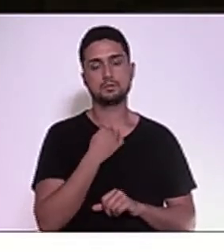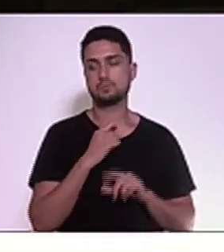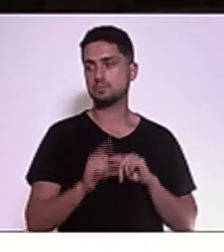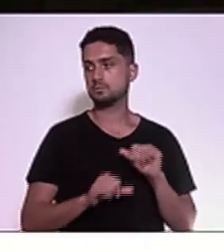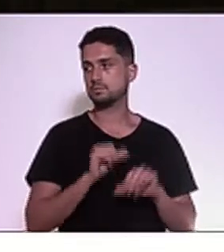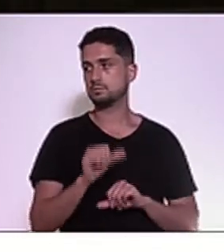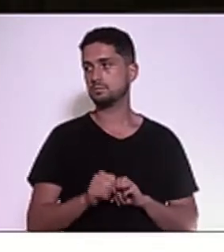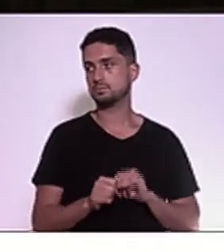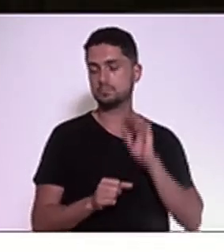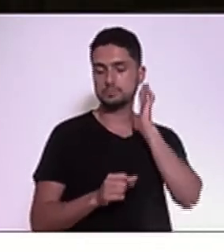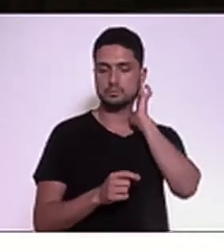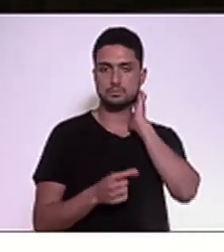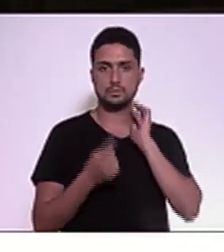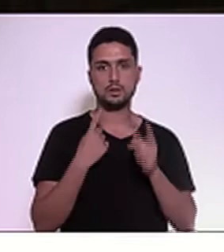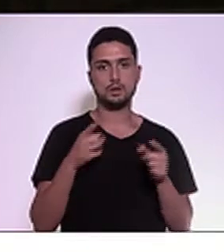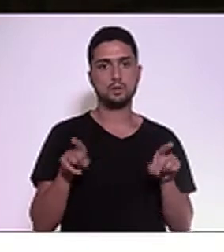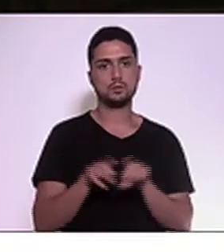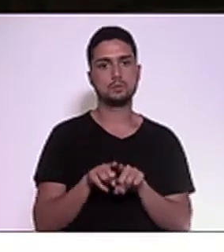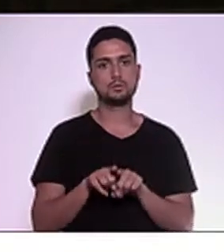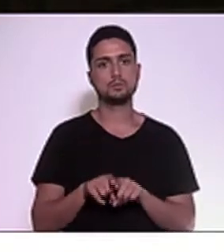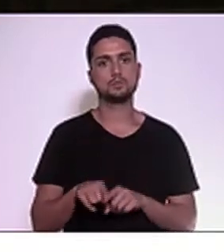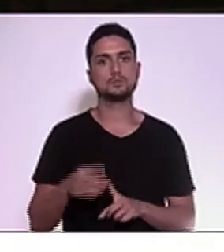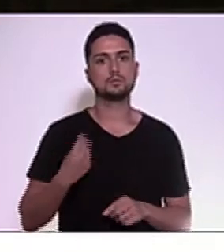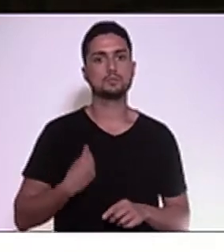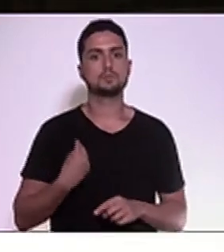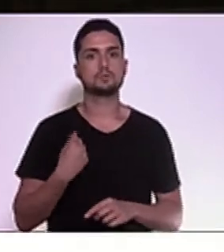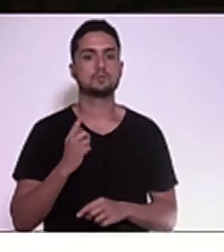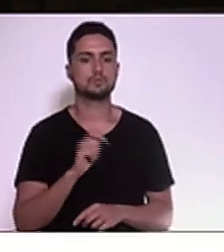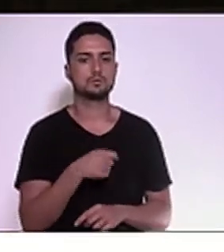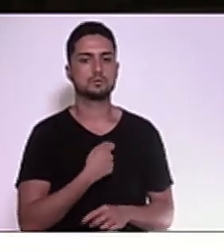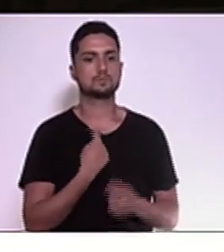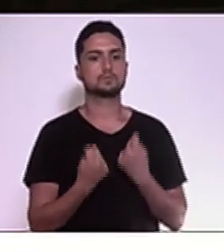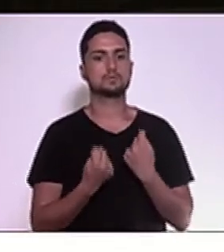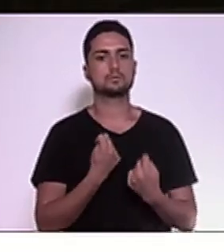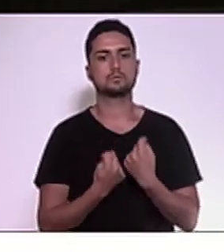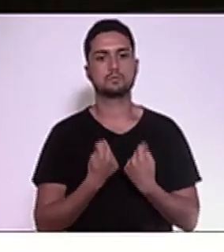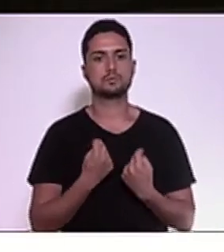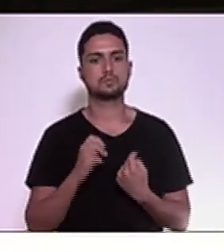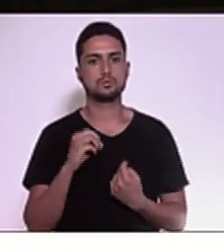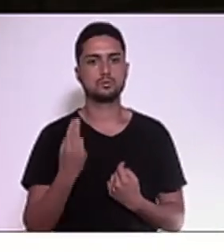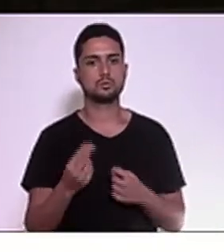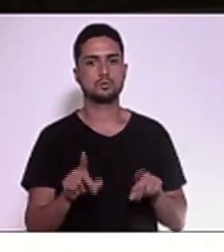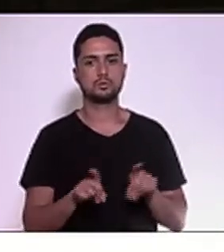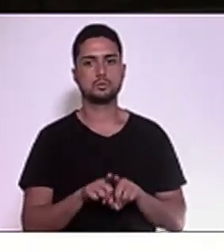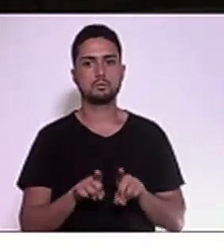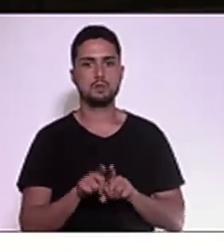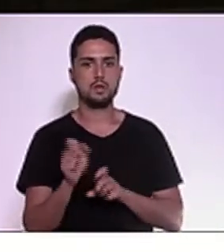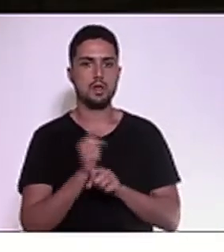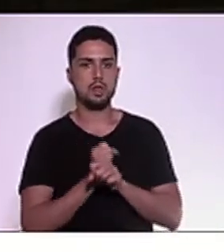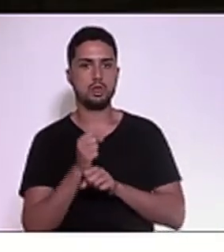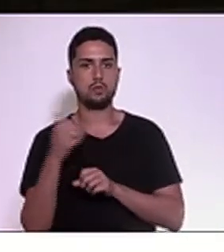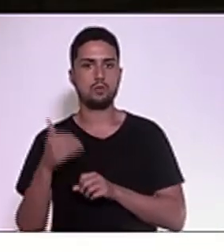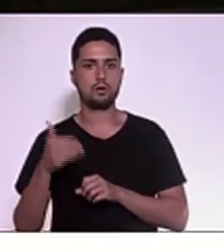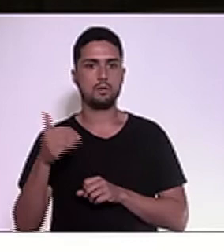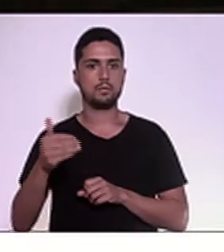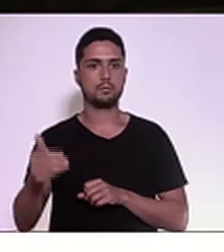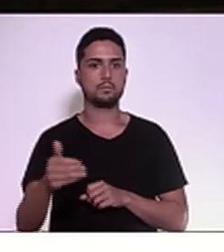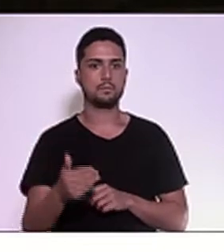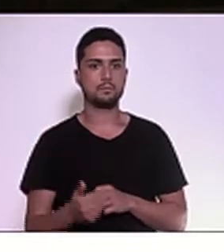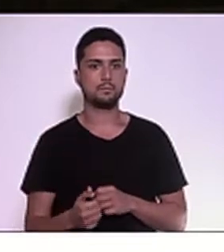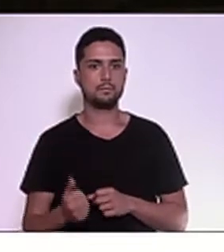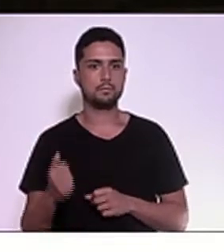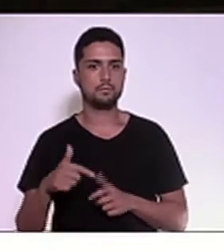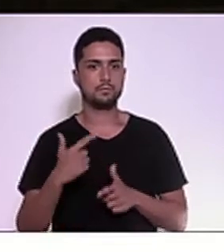acordo, seja durante a vigência do regime de recuperação fiscal, seja durante a vigência anual da calamidade pública